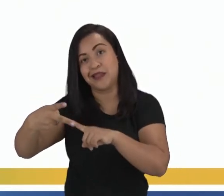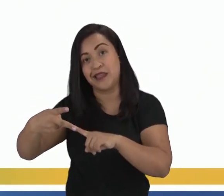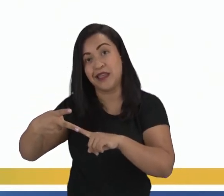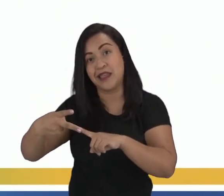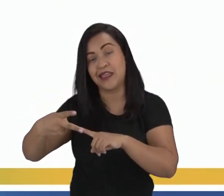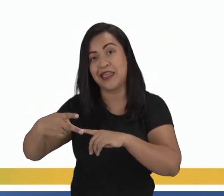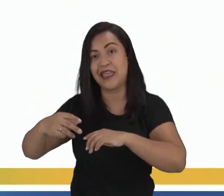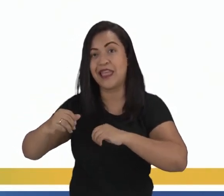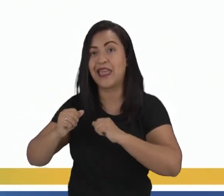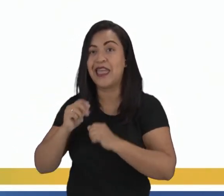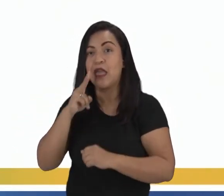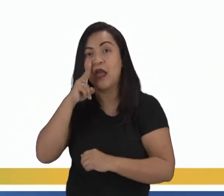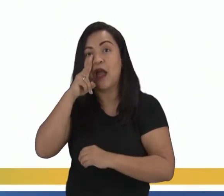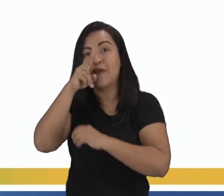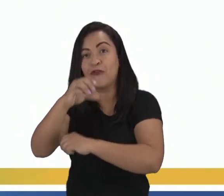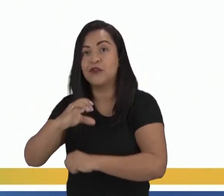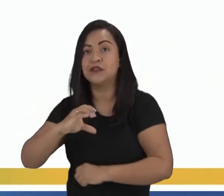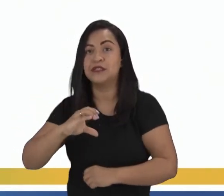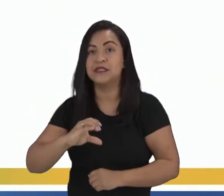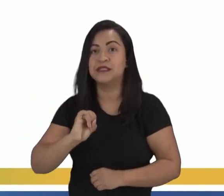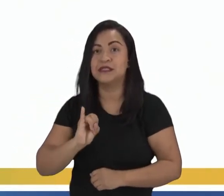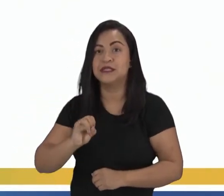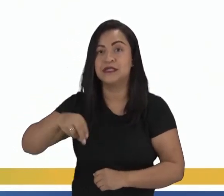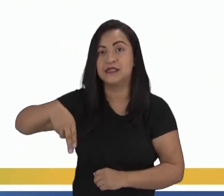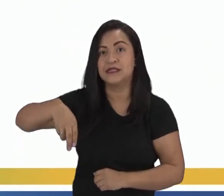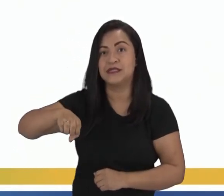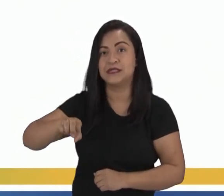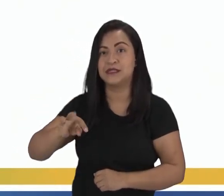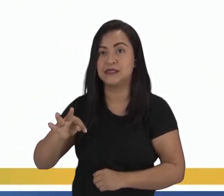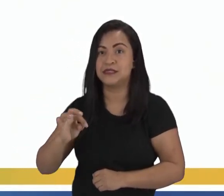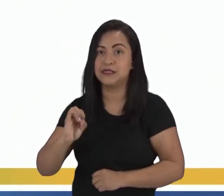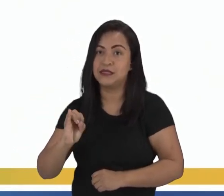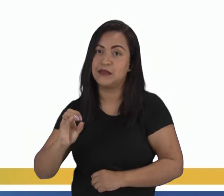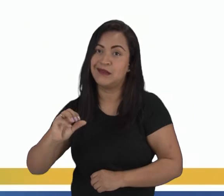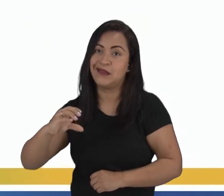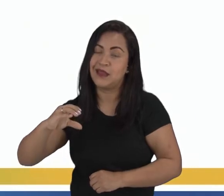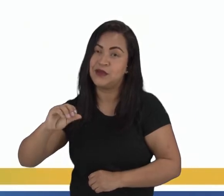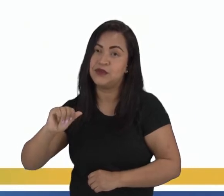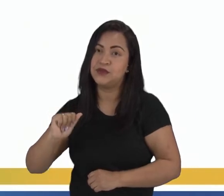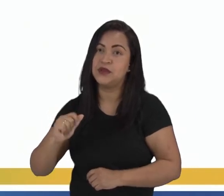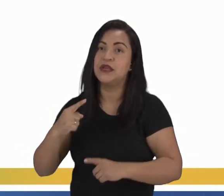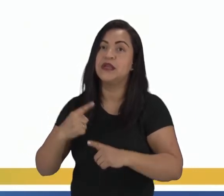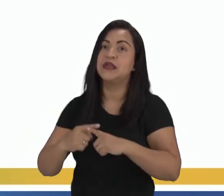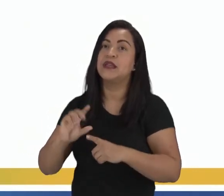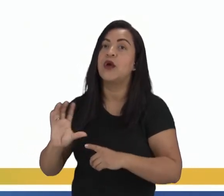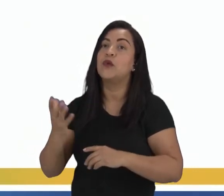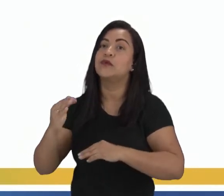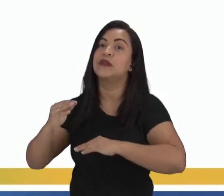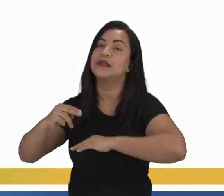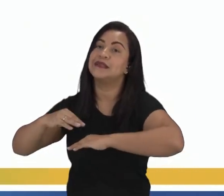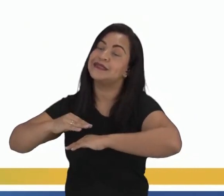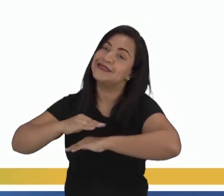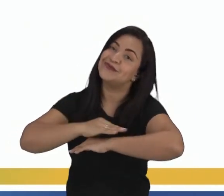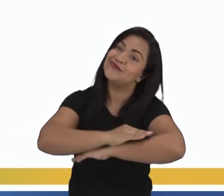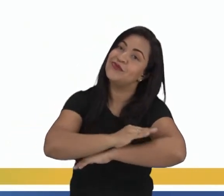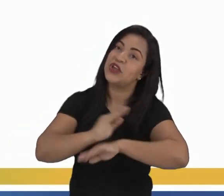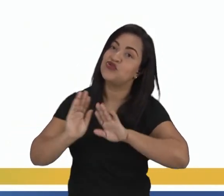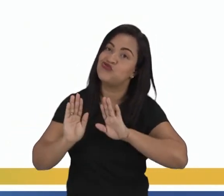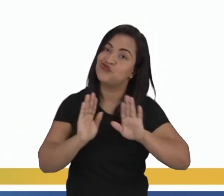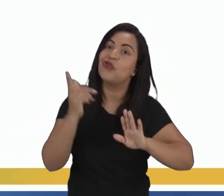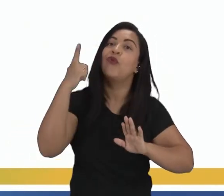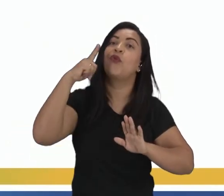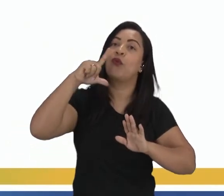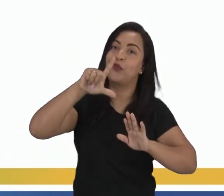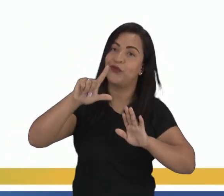força de atrito cinética, ela é menor do que a força externa que provoca o movimento, mas ela está presente na situação